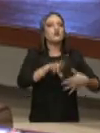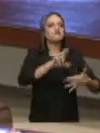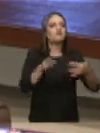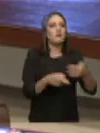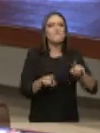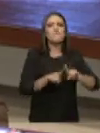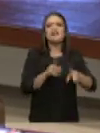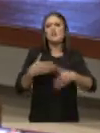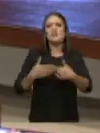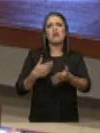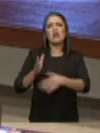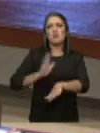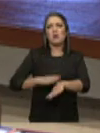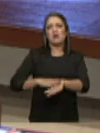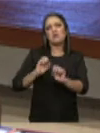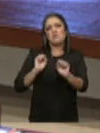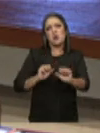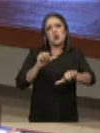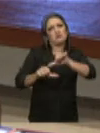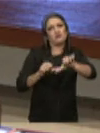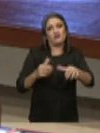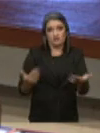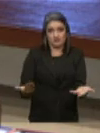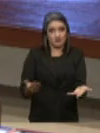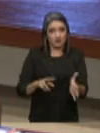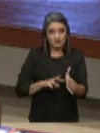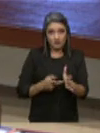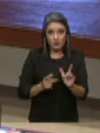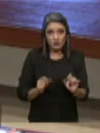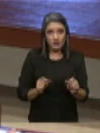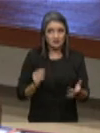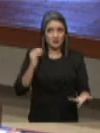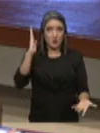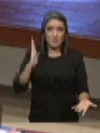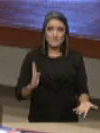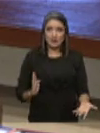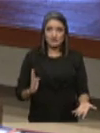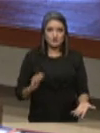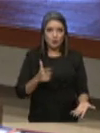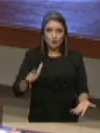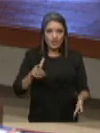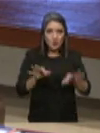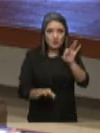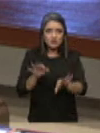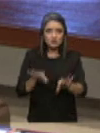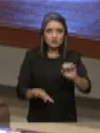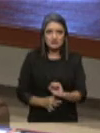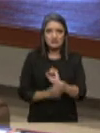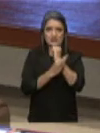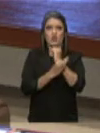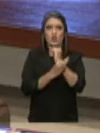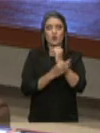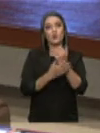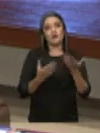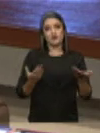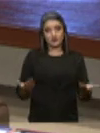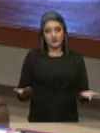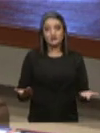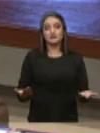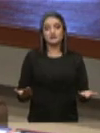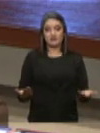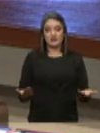conjura o Brasil de um país considerado de uma justiça eficiente a fazer parte do ranking